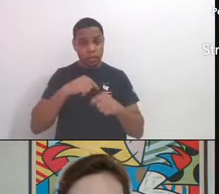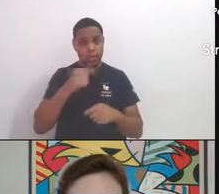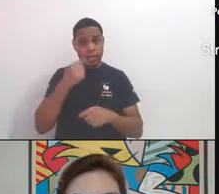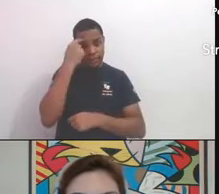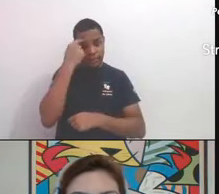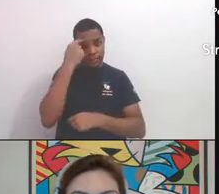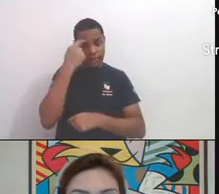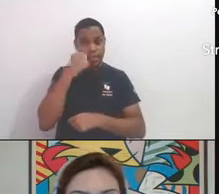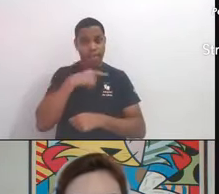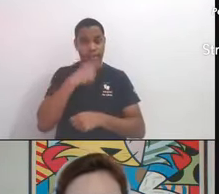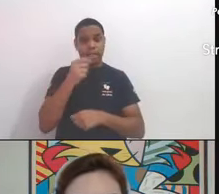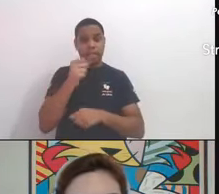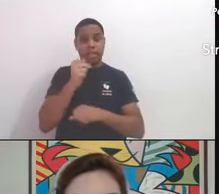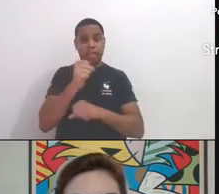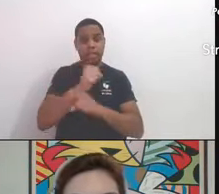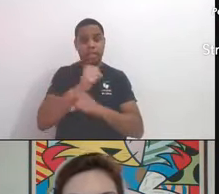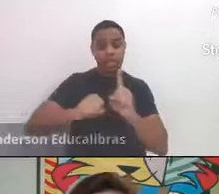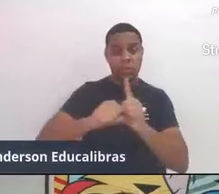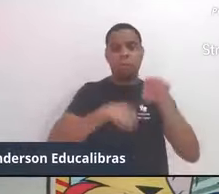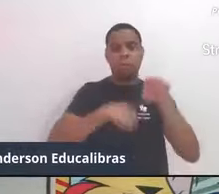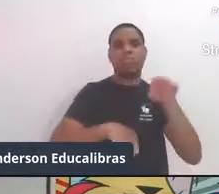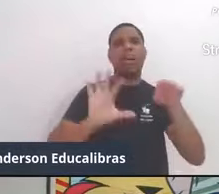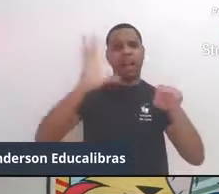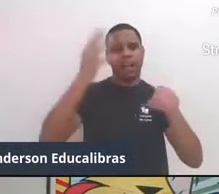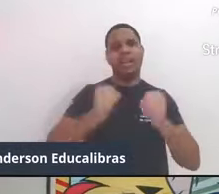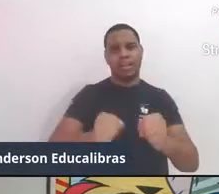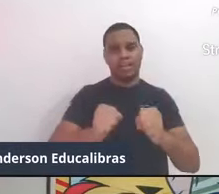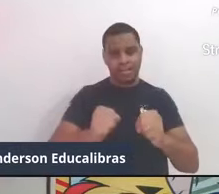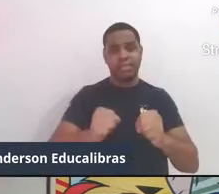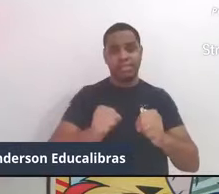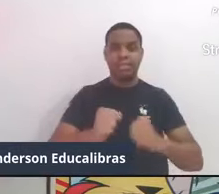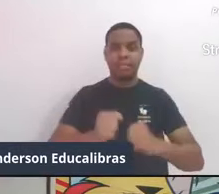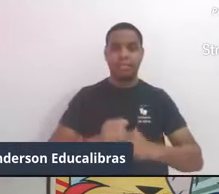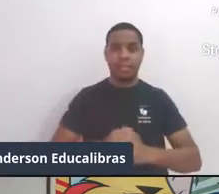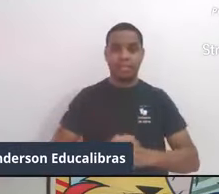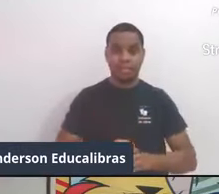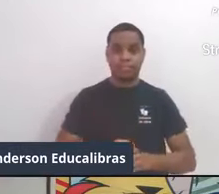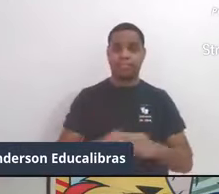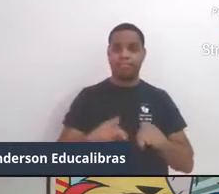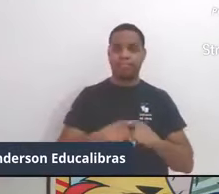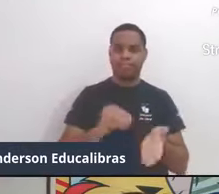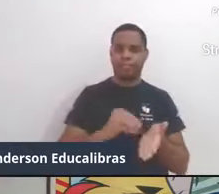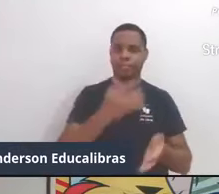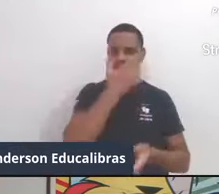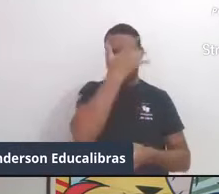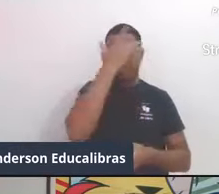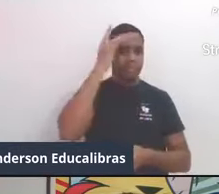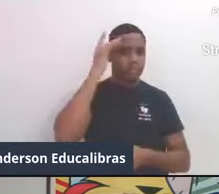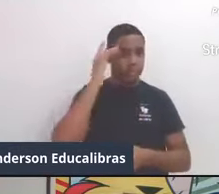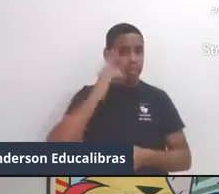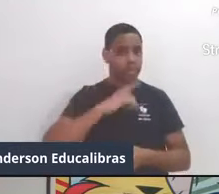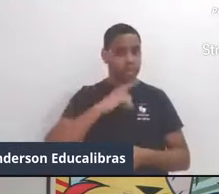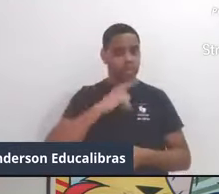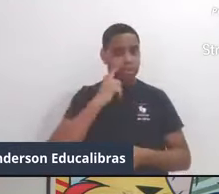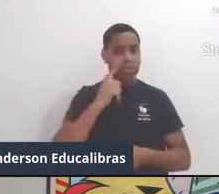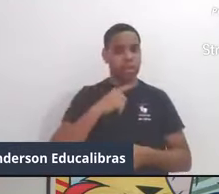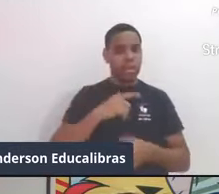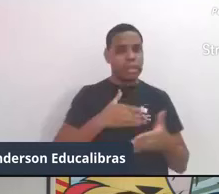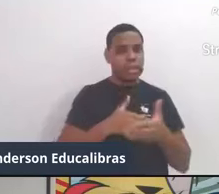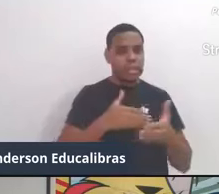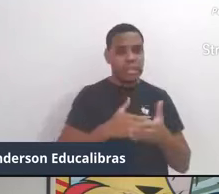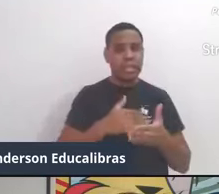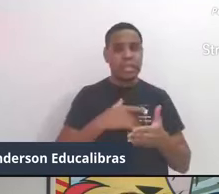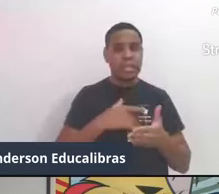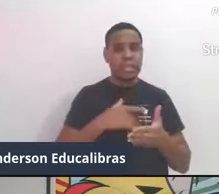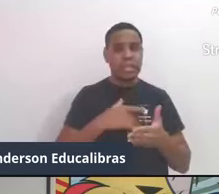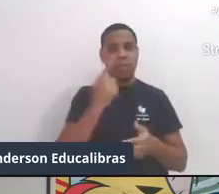social maior, a gente deixa uma lacuna maior para as pessoas que já estavam naquele limite entre